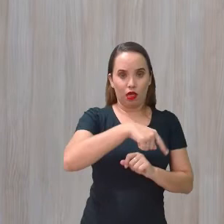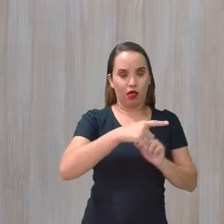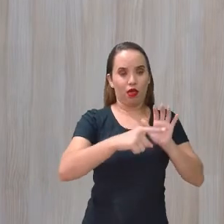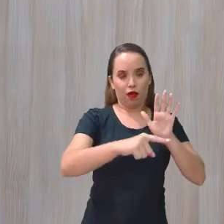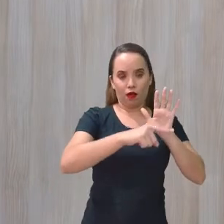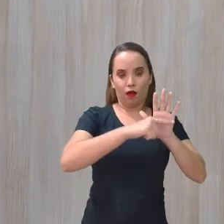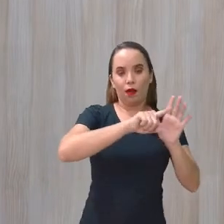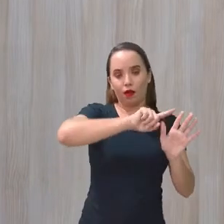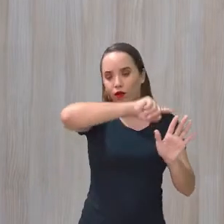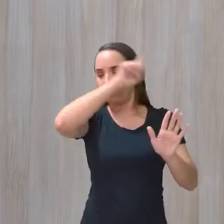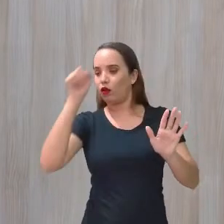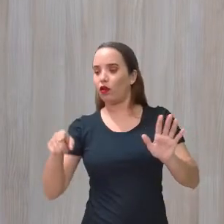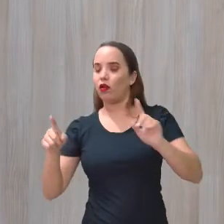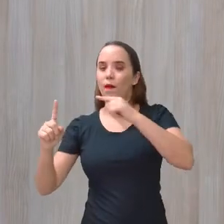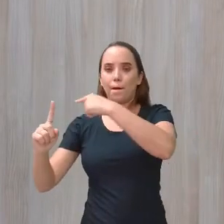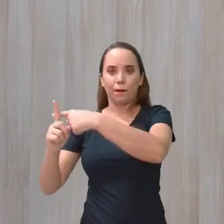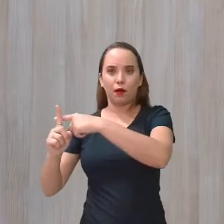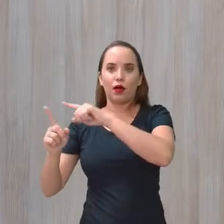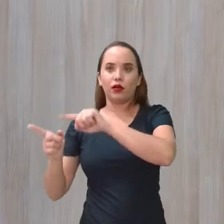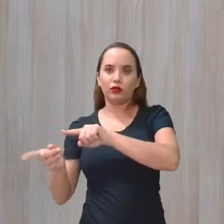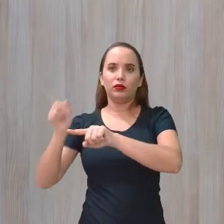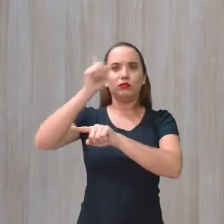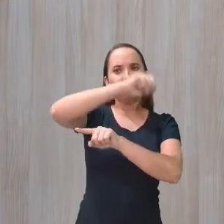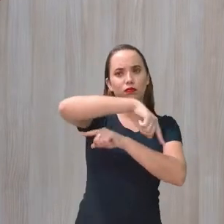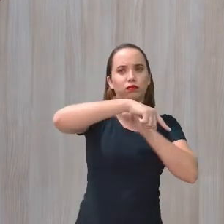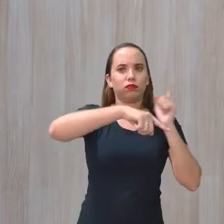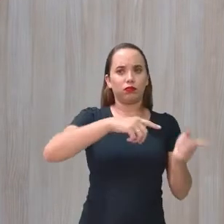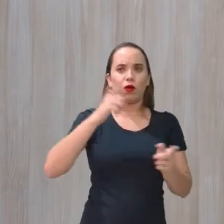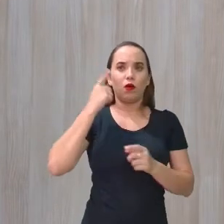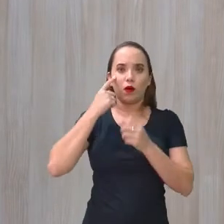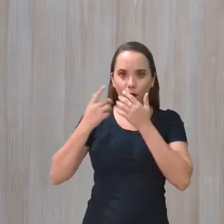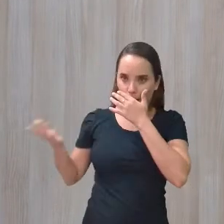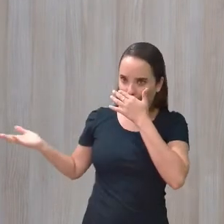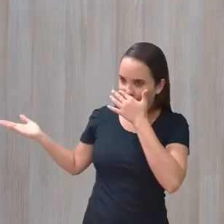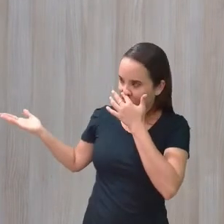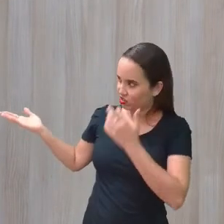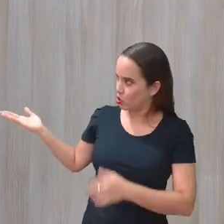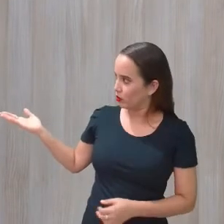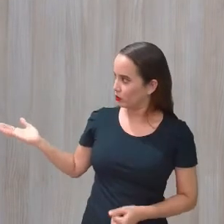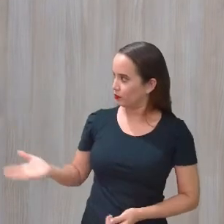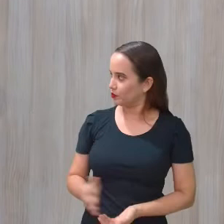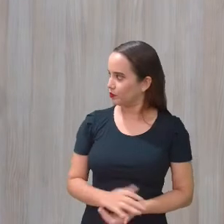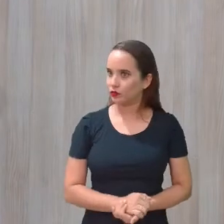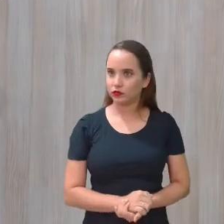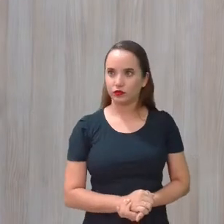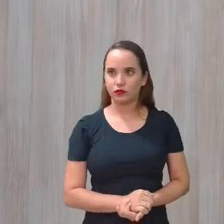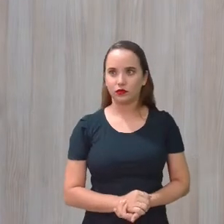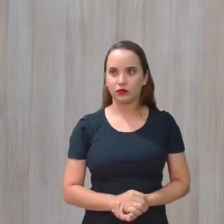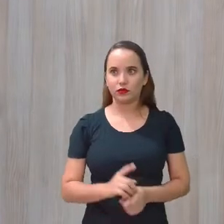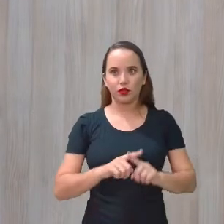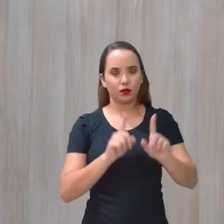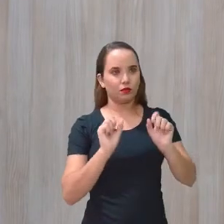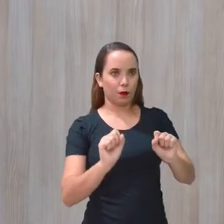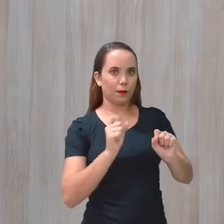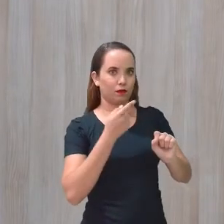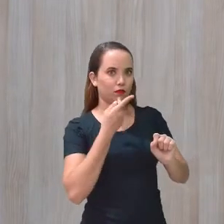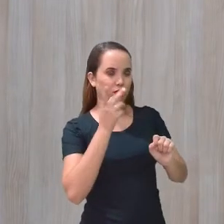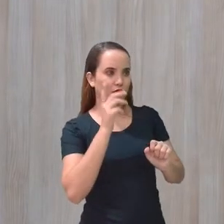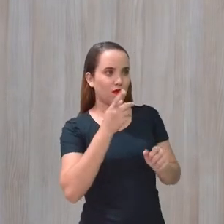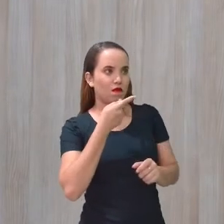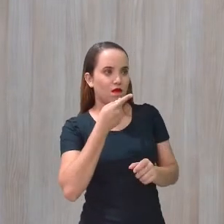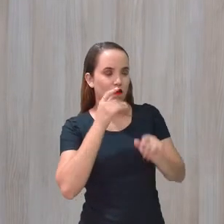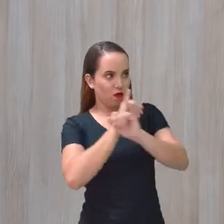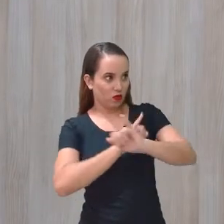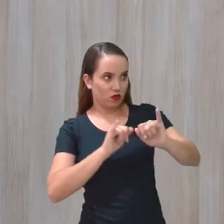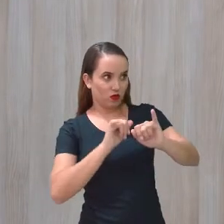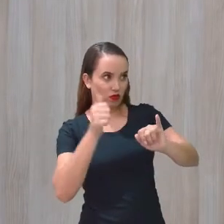está multiplicando de um lado, passa dividindo do outro. Que está aparecendo aqui, ó. Posso te dar uma má notícia? Eita, meu Deus.